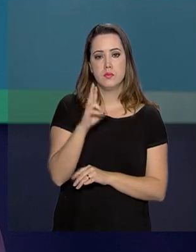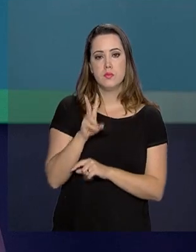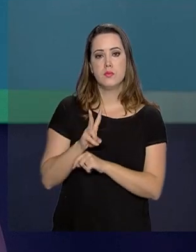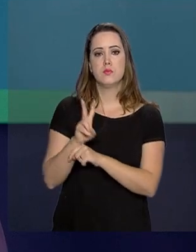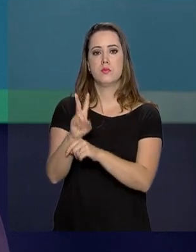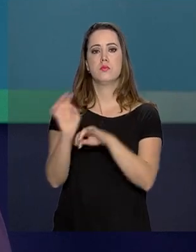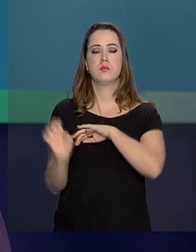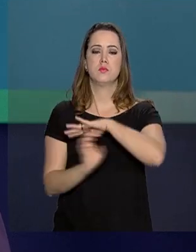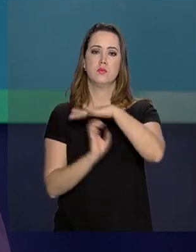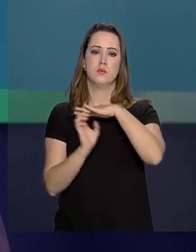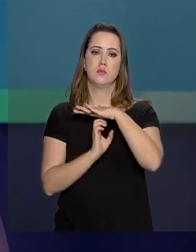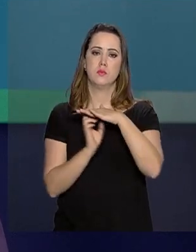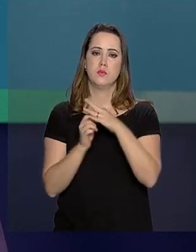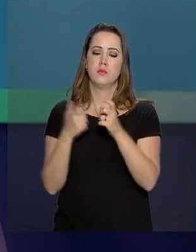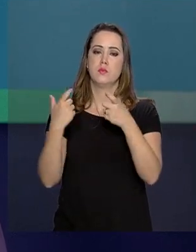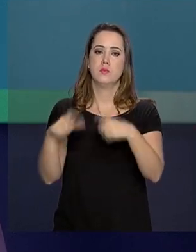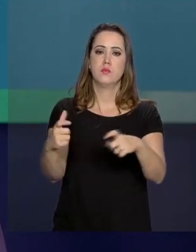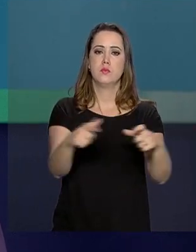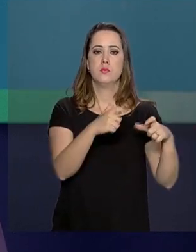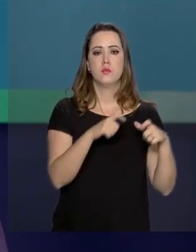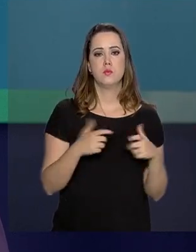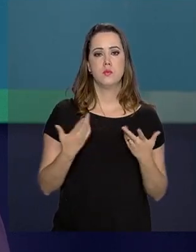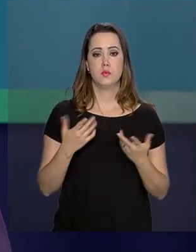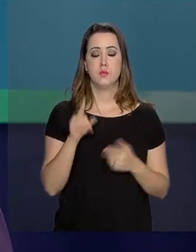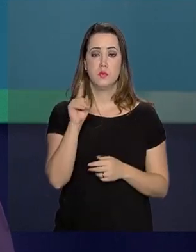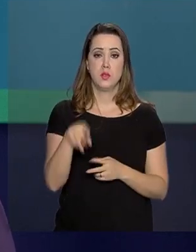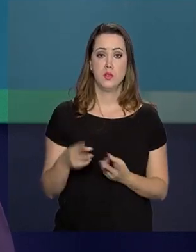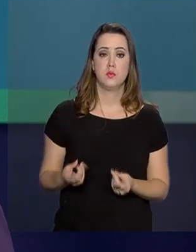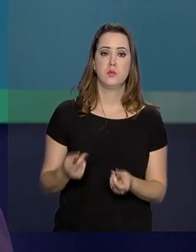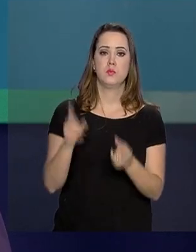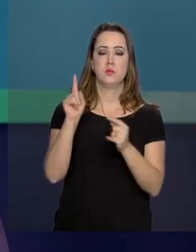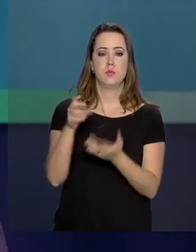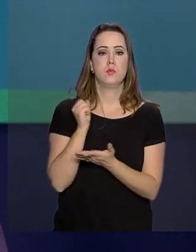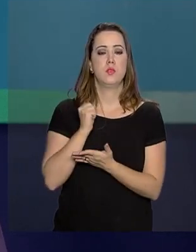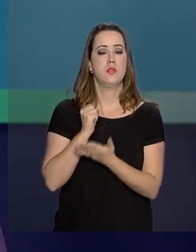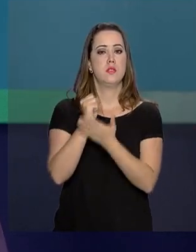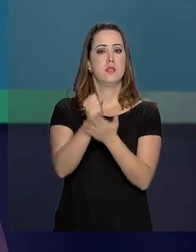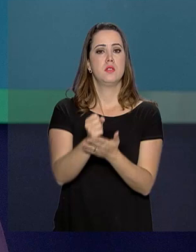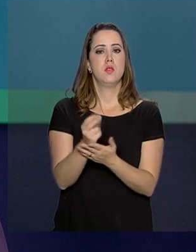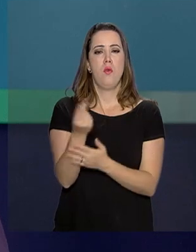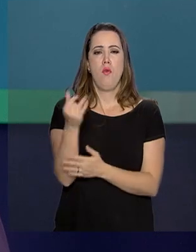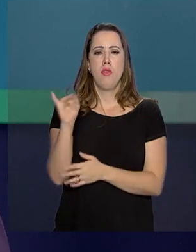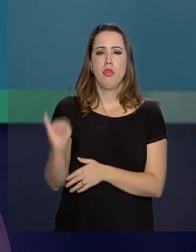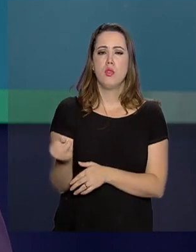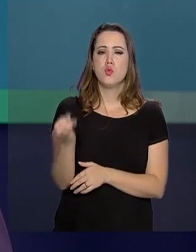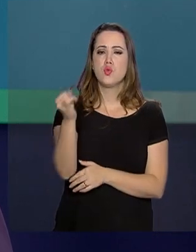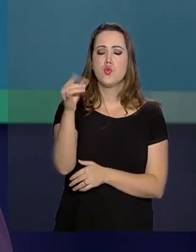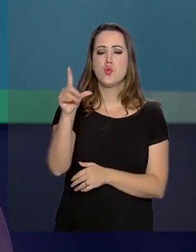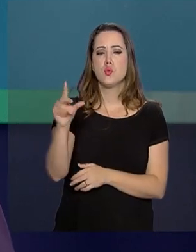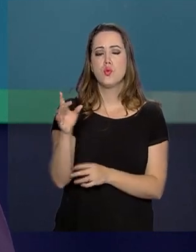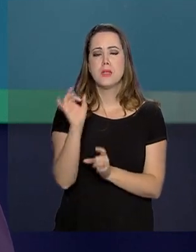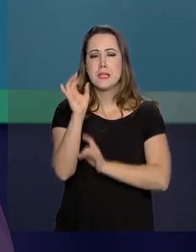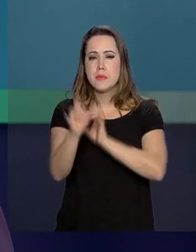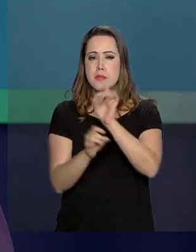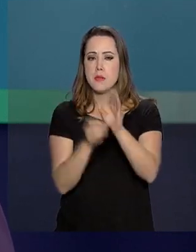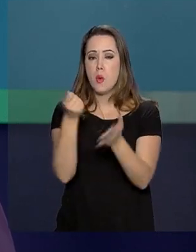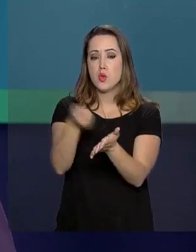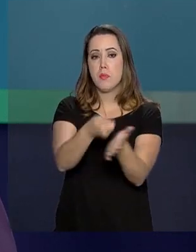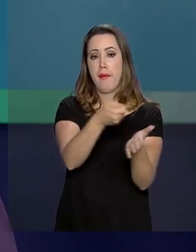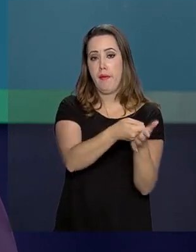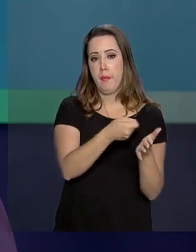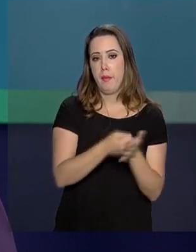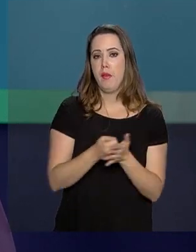milhões deais em crédito para os empresários locais esse crédito será oferecido com condições especiais de